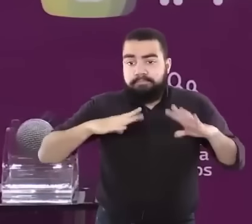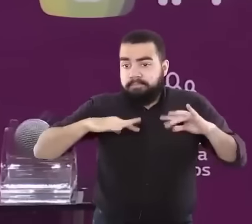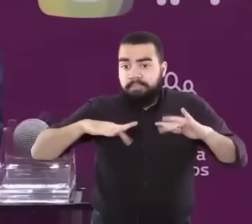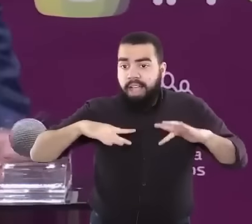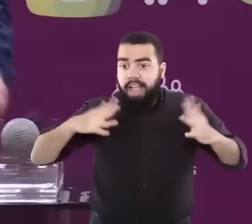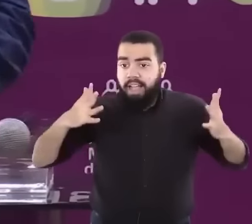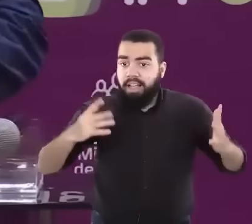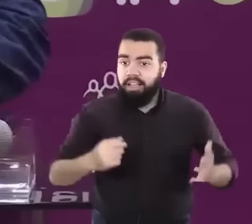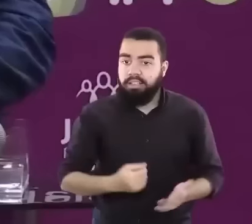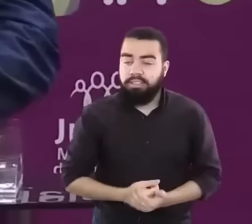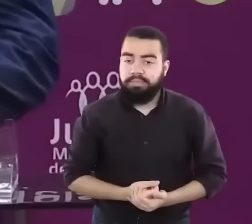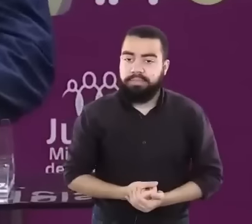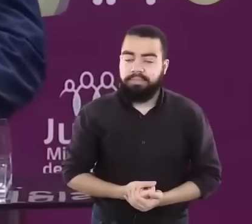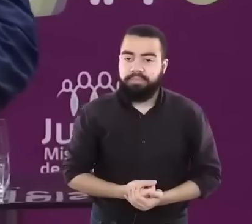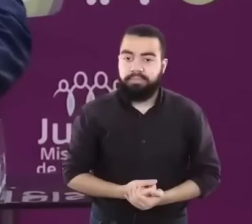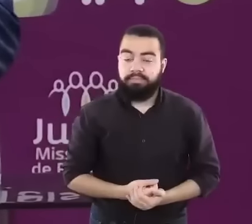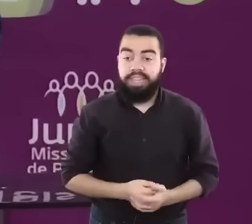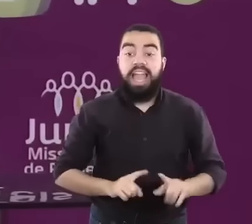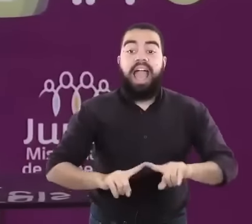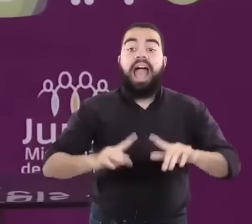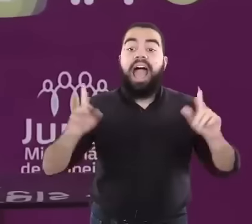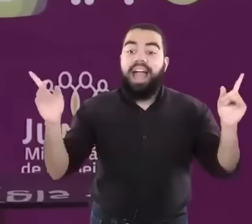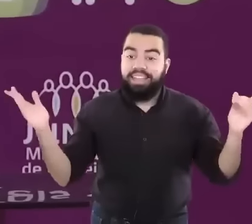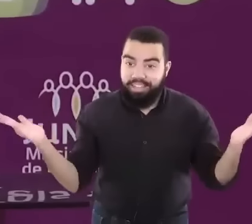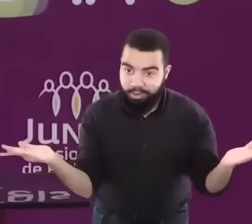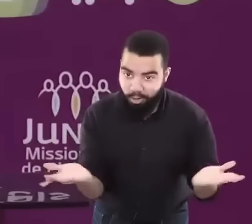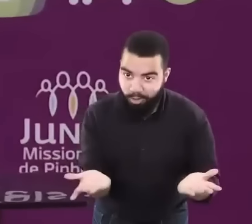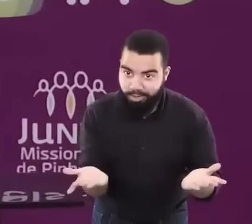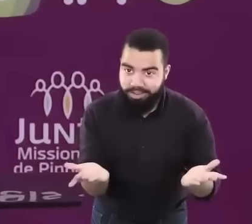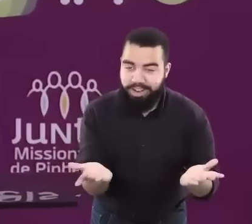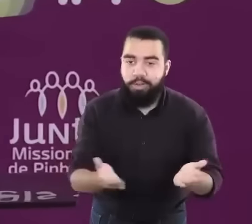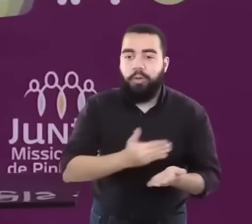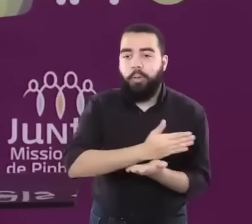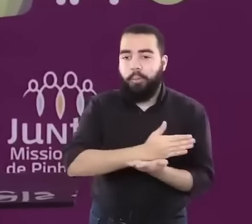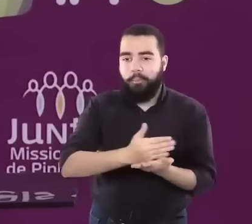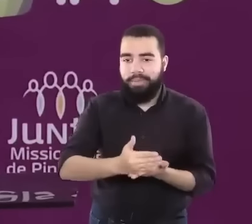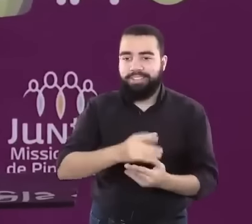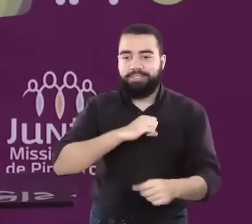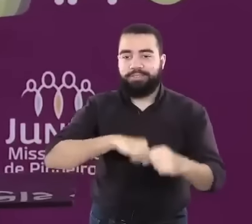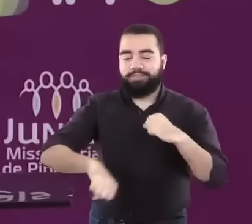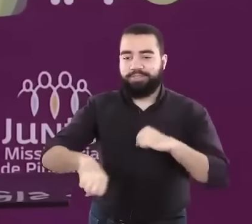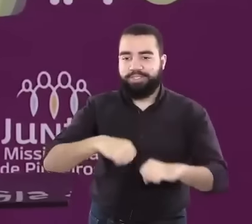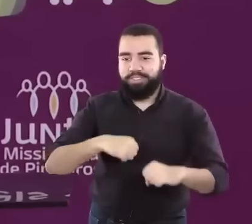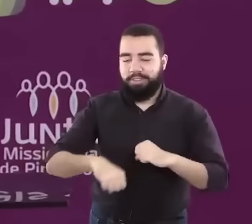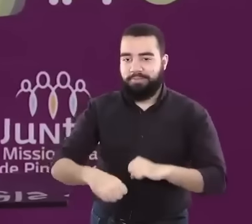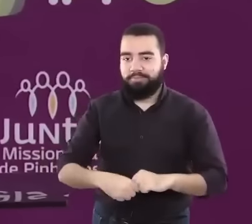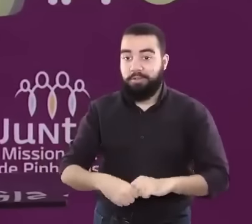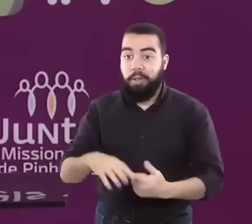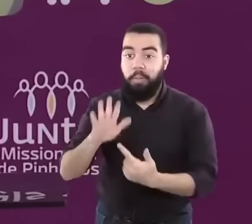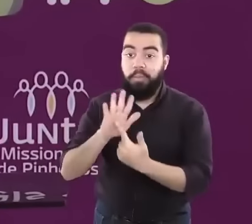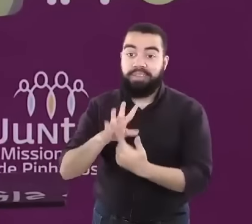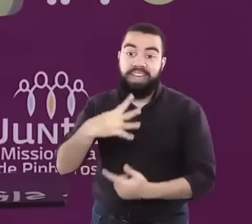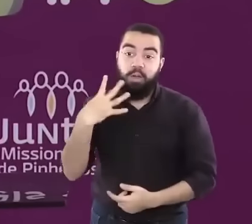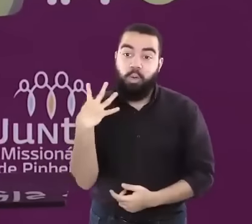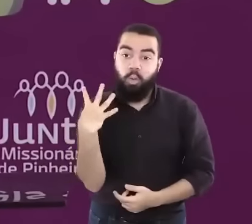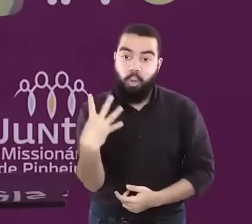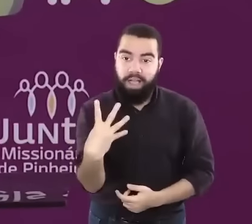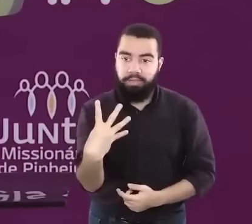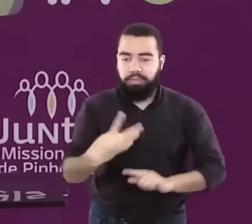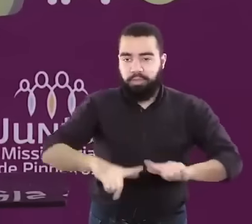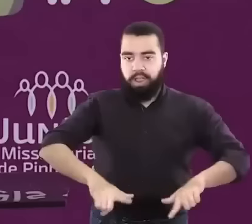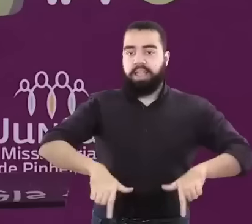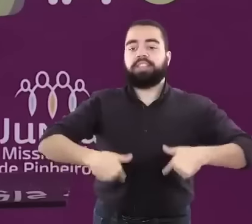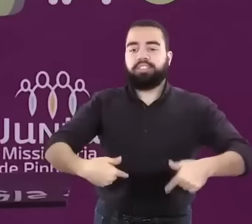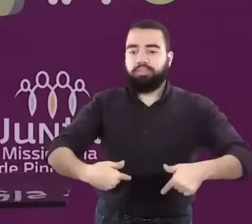aí vamos paraa primeira parte do Salmo ele vai nos dar quatro atitudes que eu e você